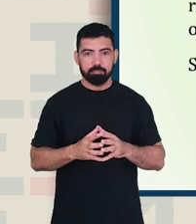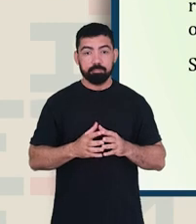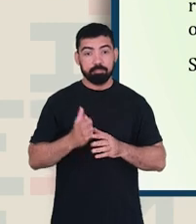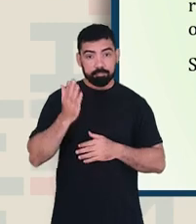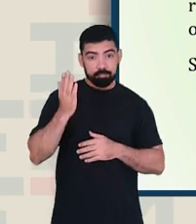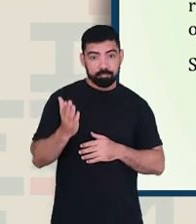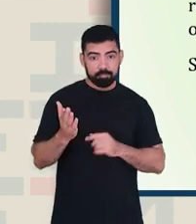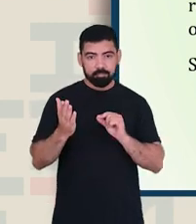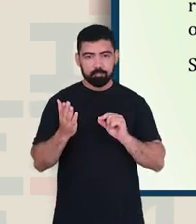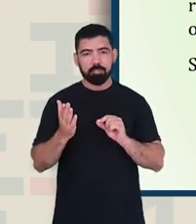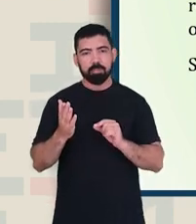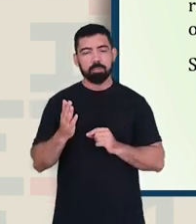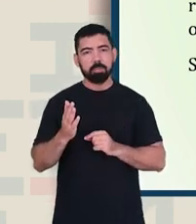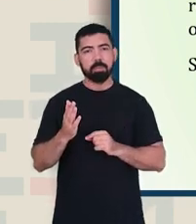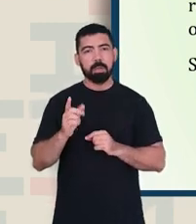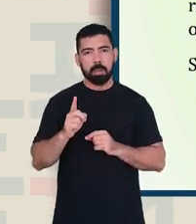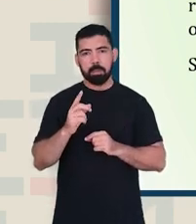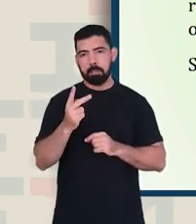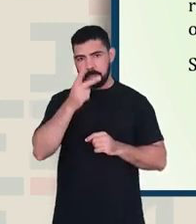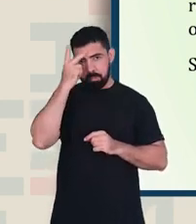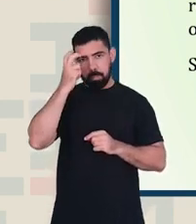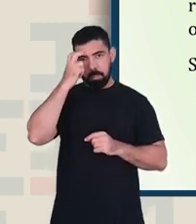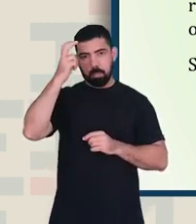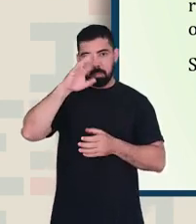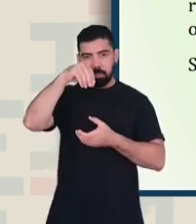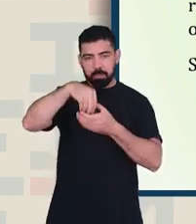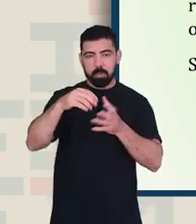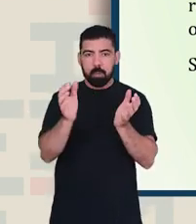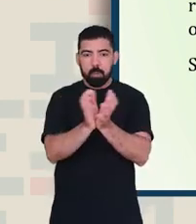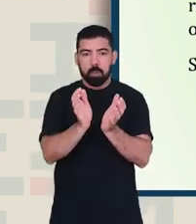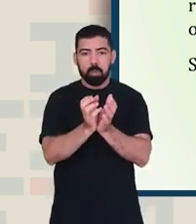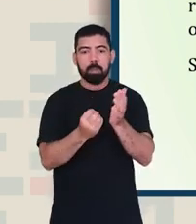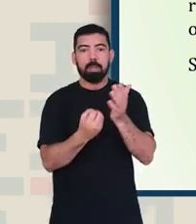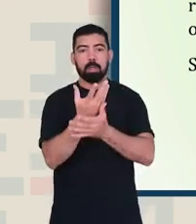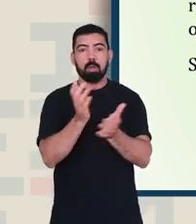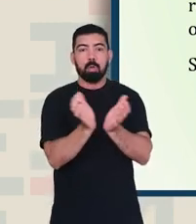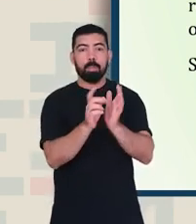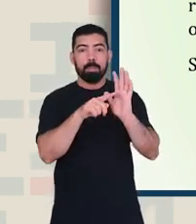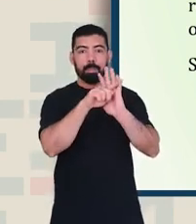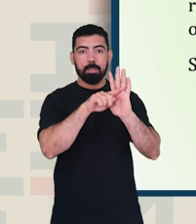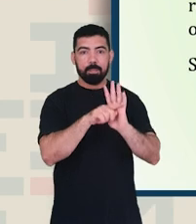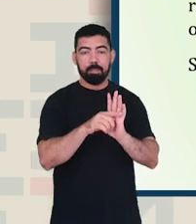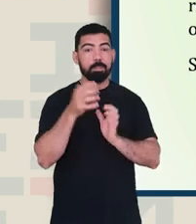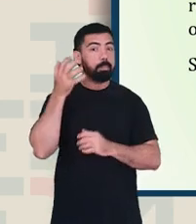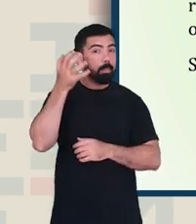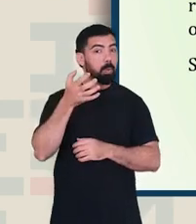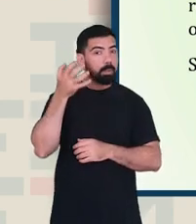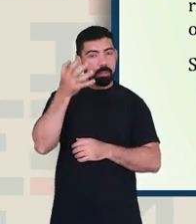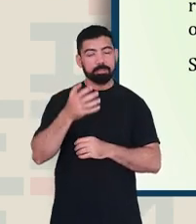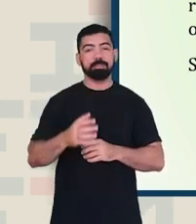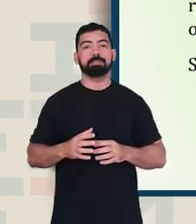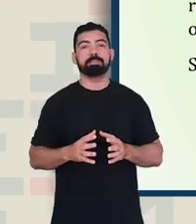pouco a cabeça deste grupo, funda o grupo de pesquisa musical,